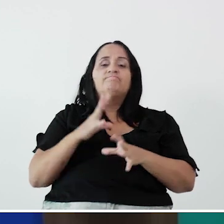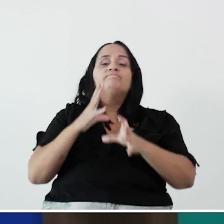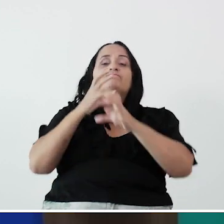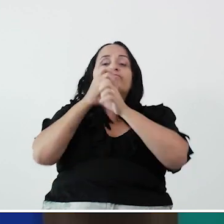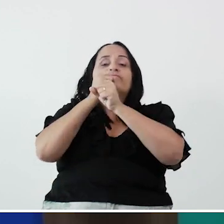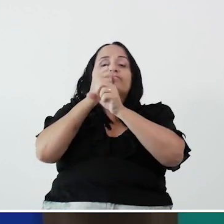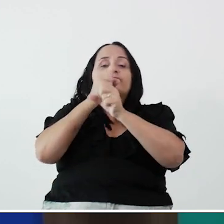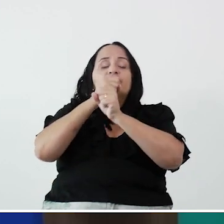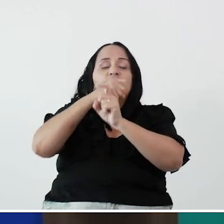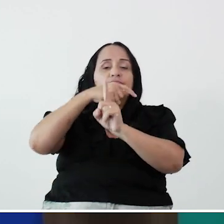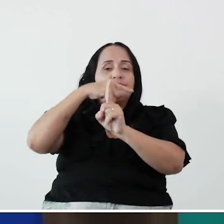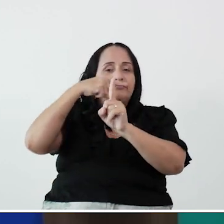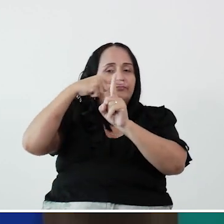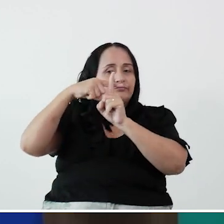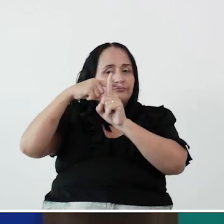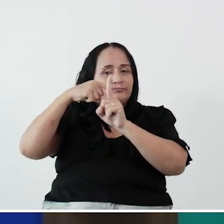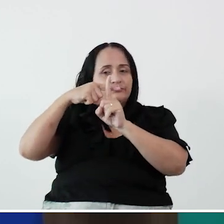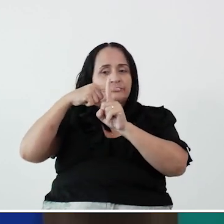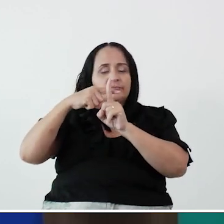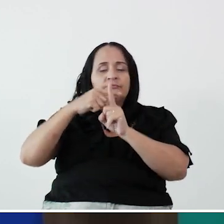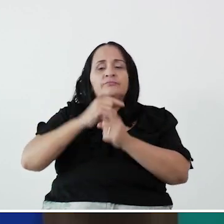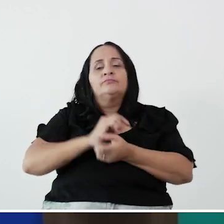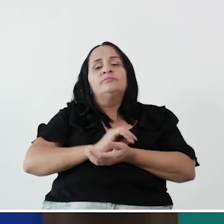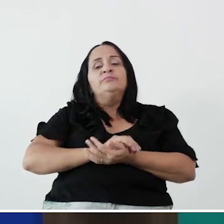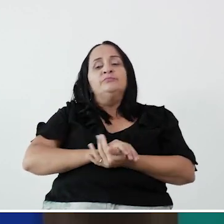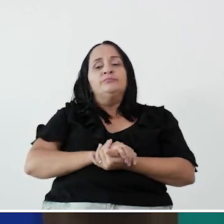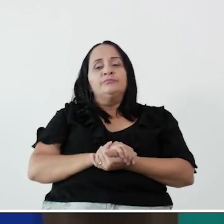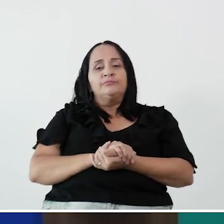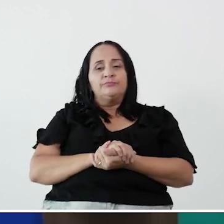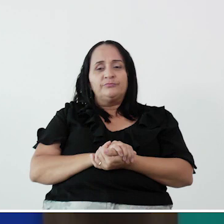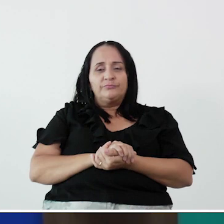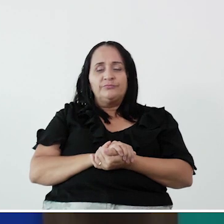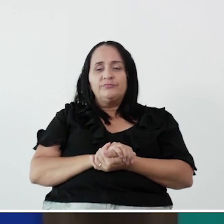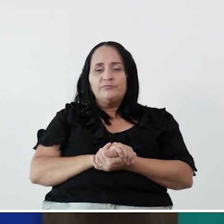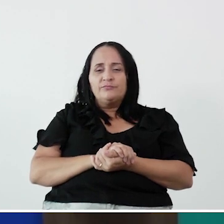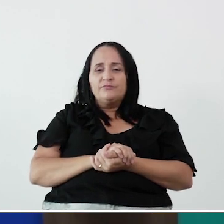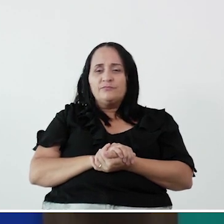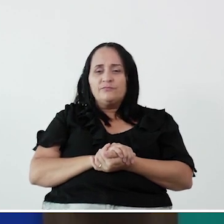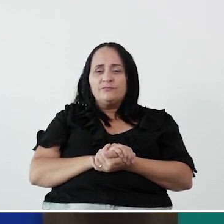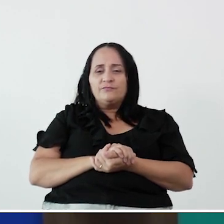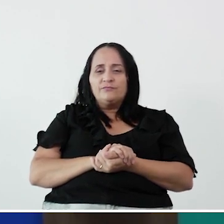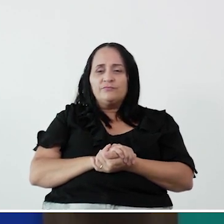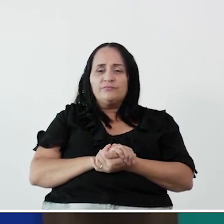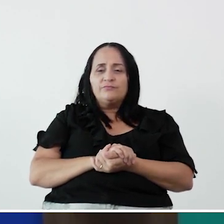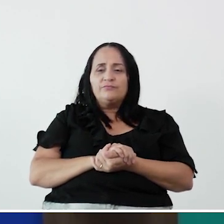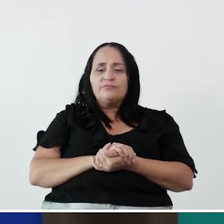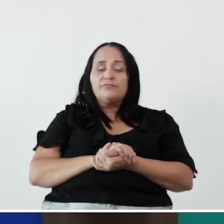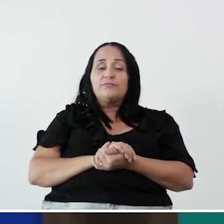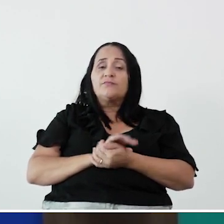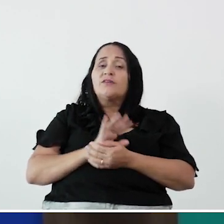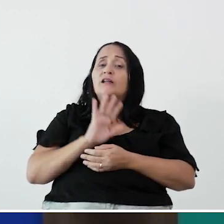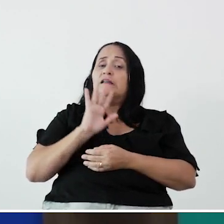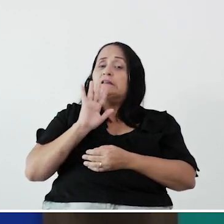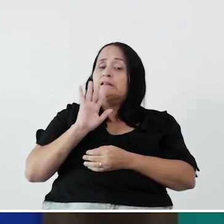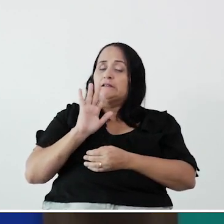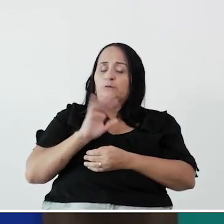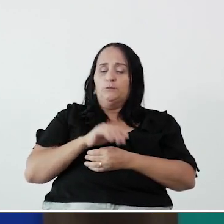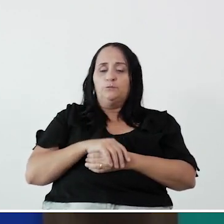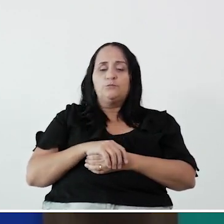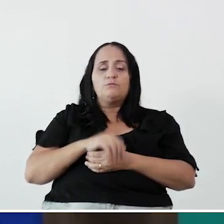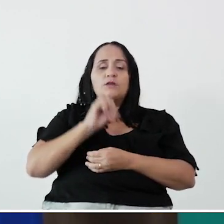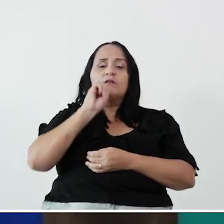A adição no conjunto dos números inteiros. Super fácil. Se eu estou trabalhando com